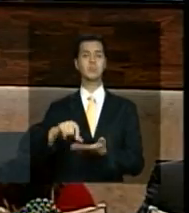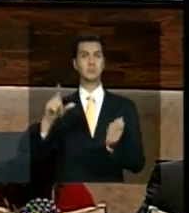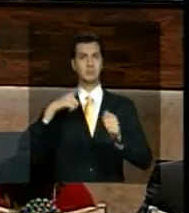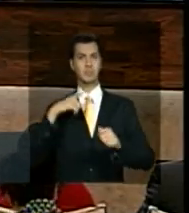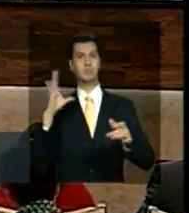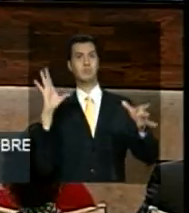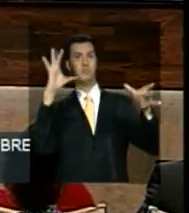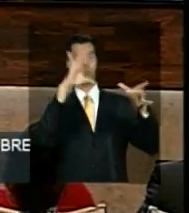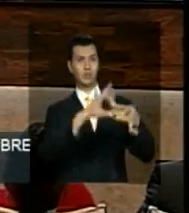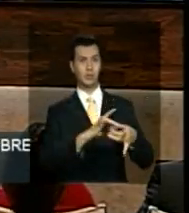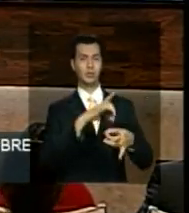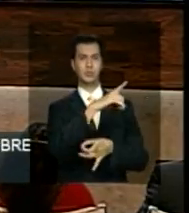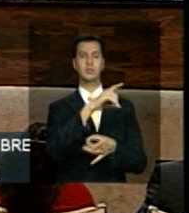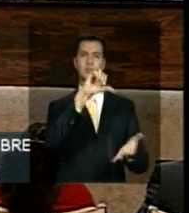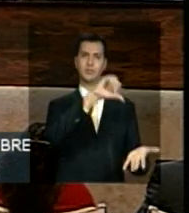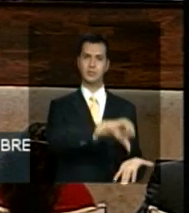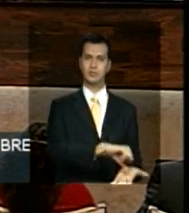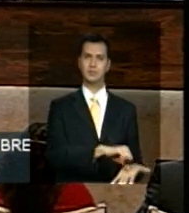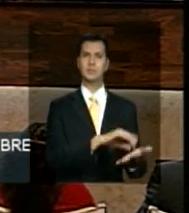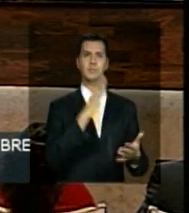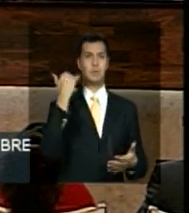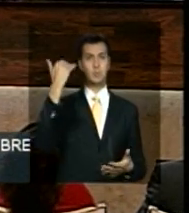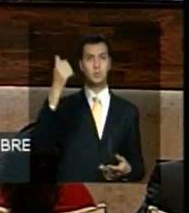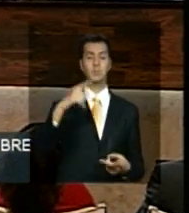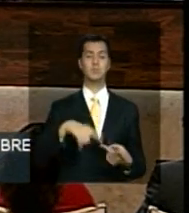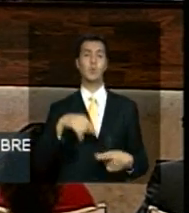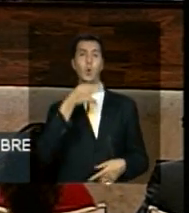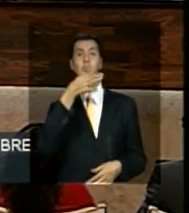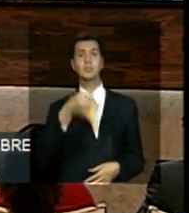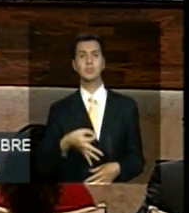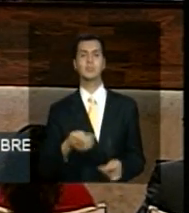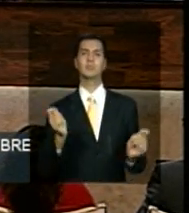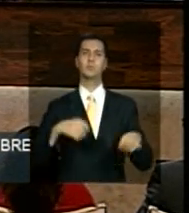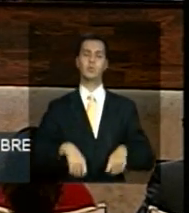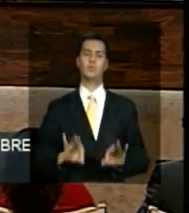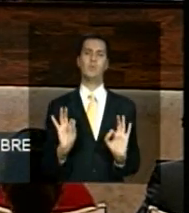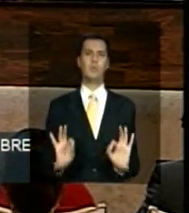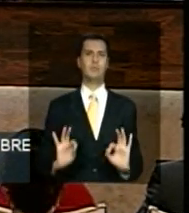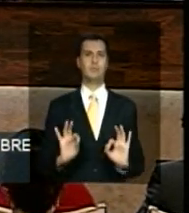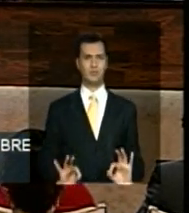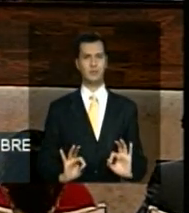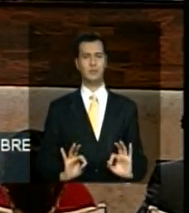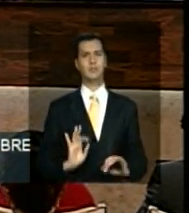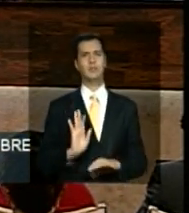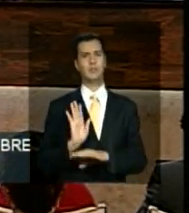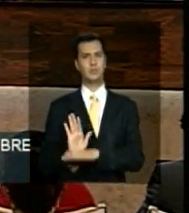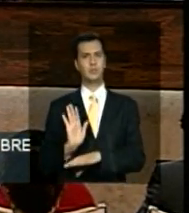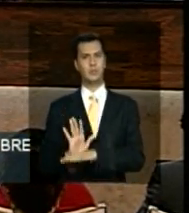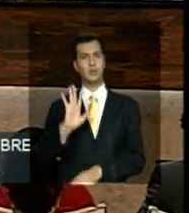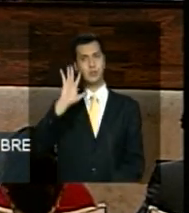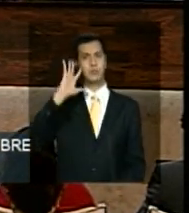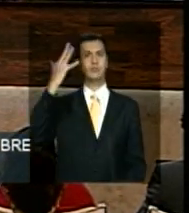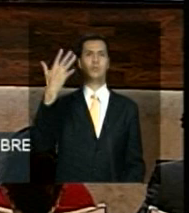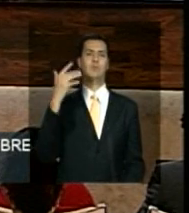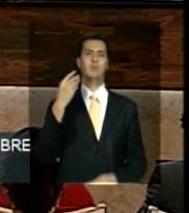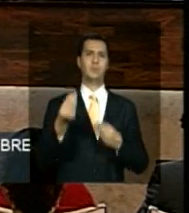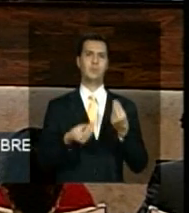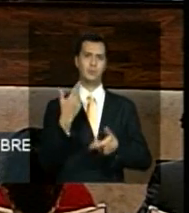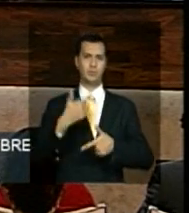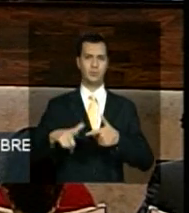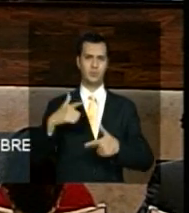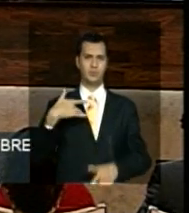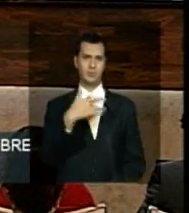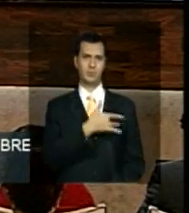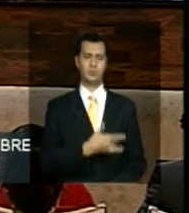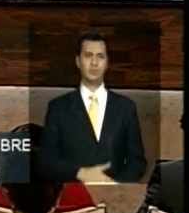agnóstico com núcleos de atendimento paraa segunda opinião para dar mais qualidade e capacidade de resolver nessas unidades base de saúde a